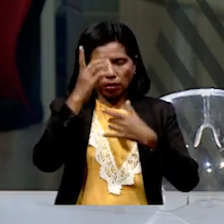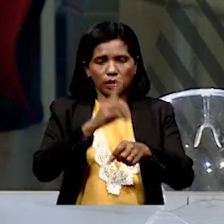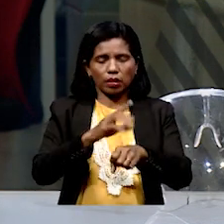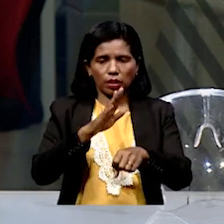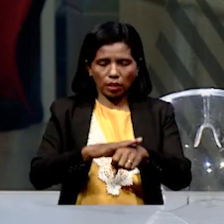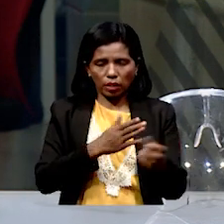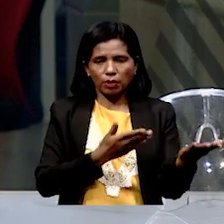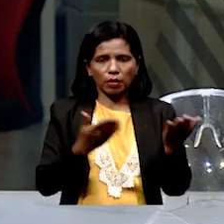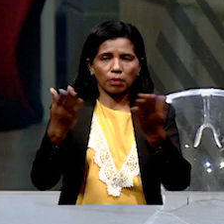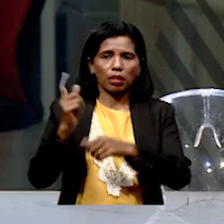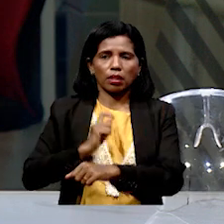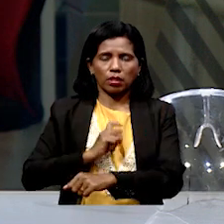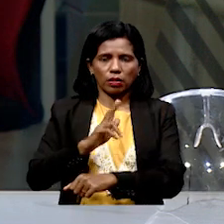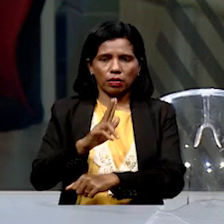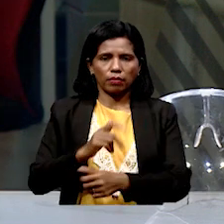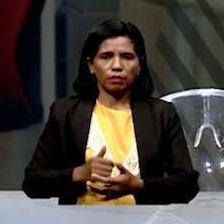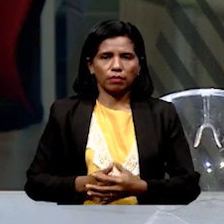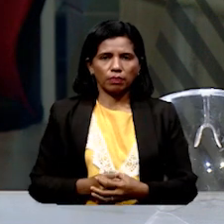Tacitolo.